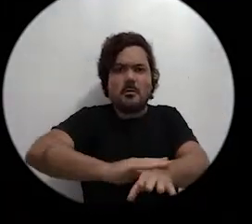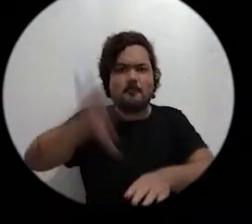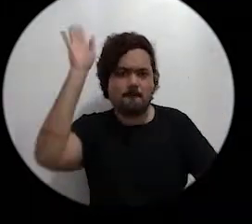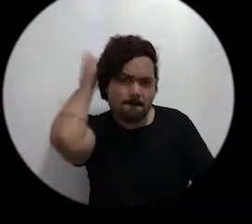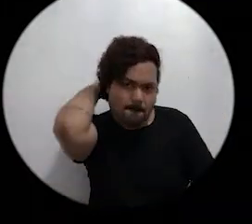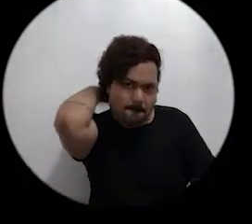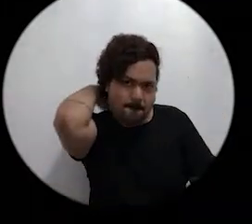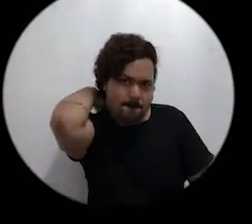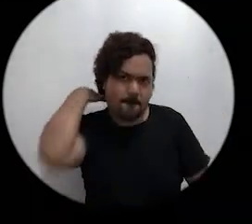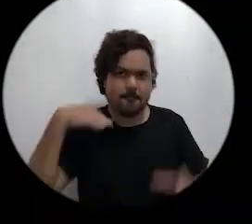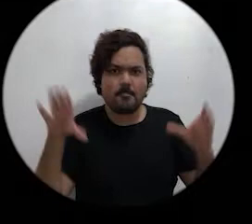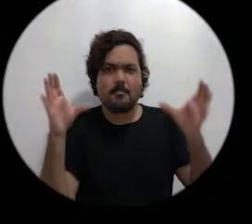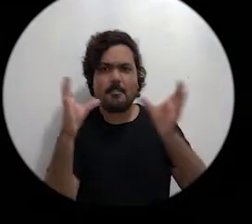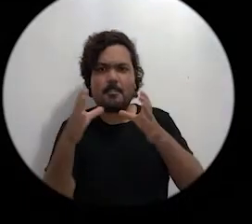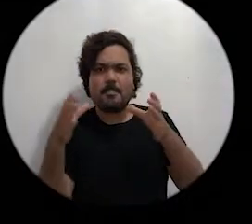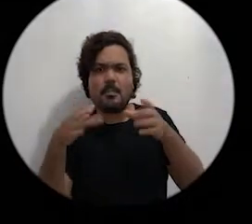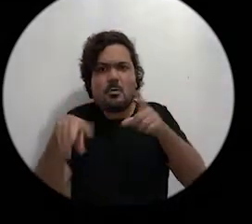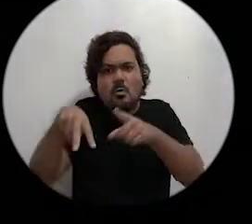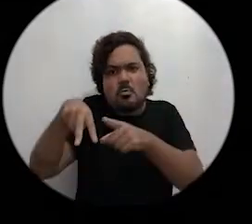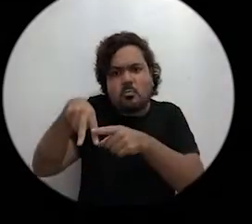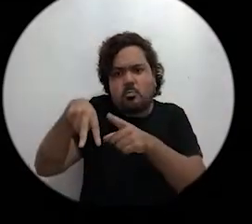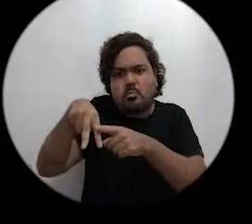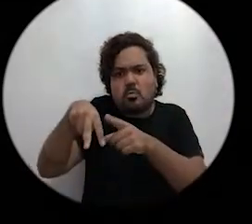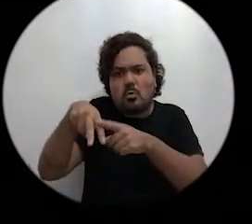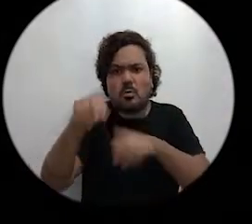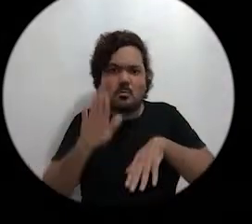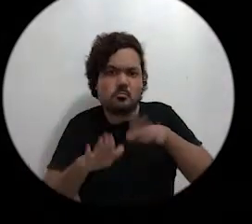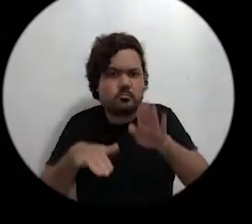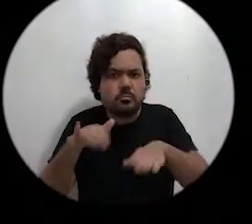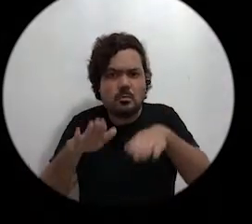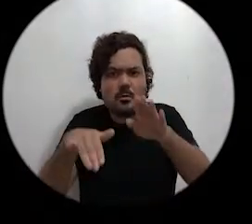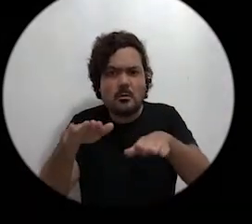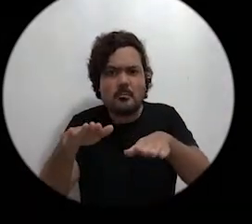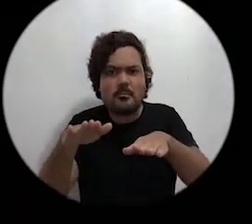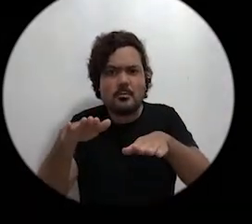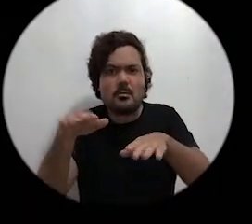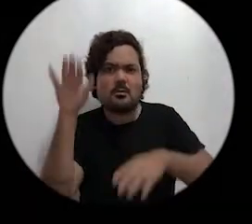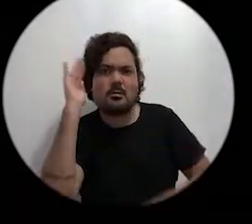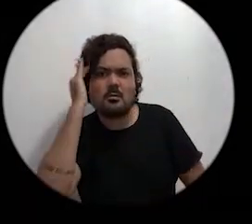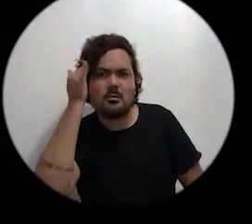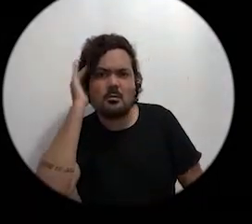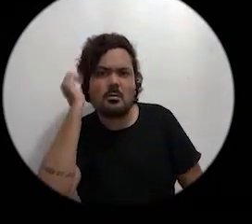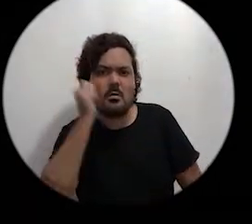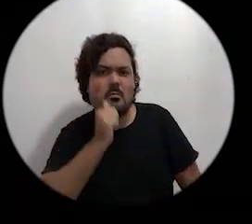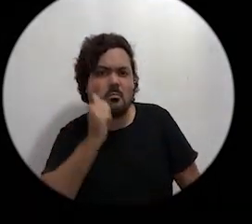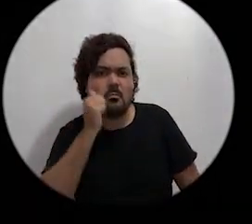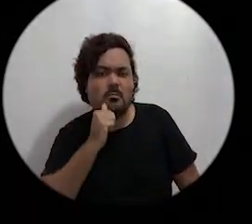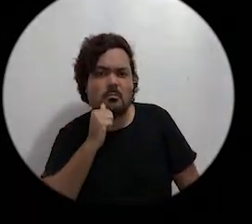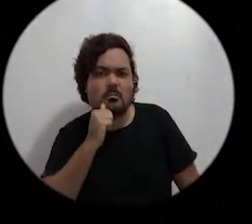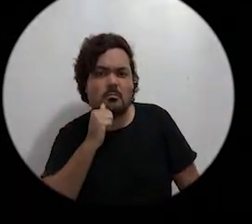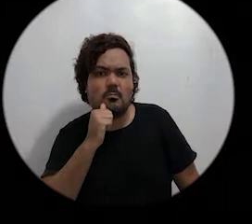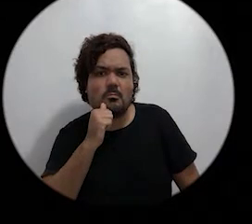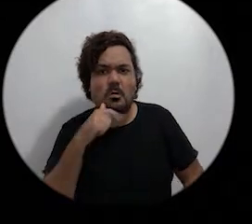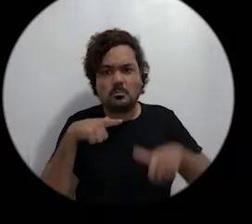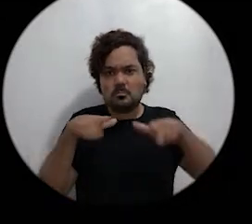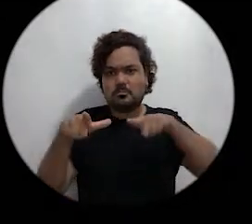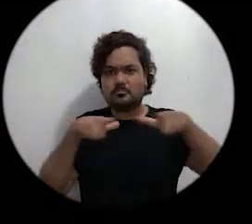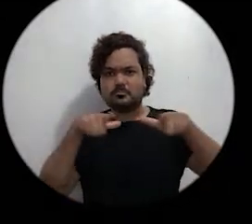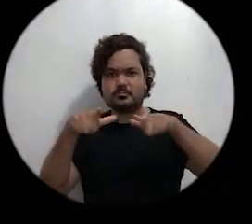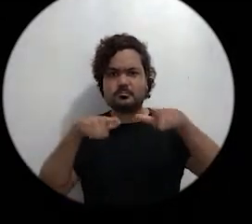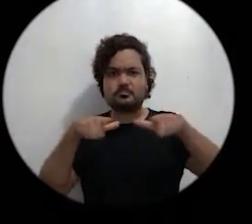a coluna, a cintura, o joelho, os pés. Pensa numa mulher